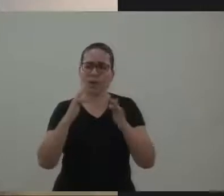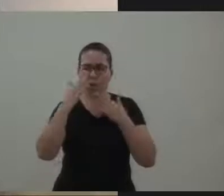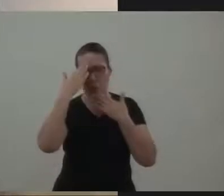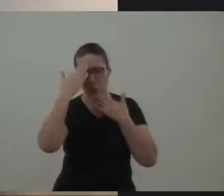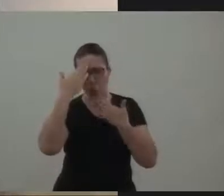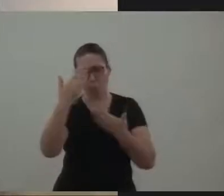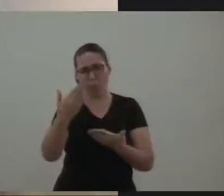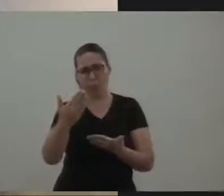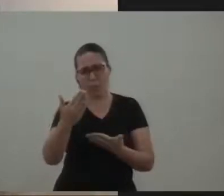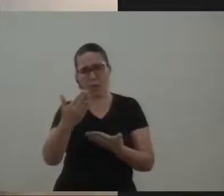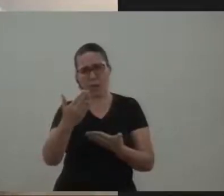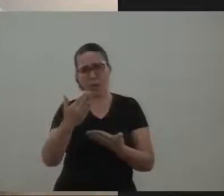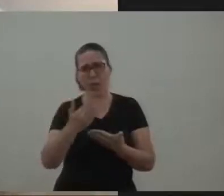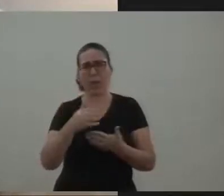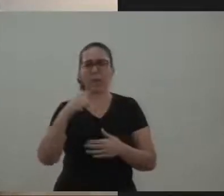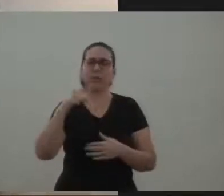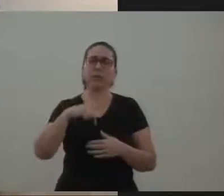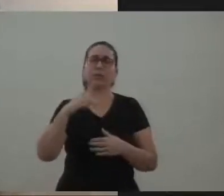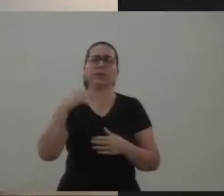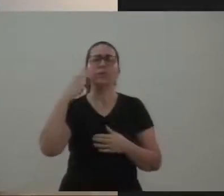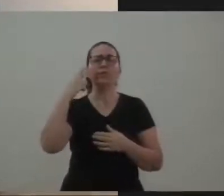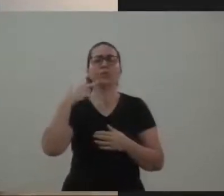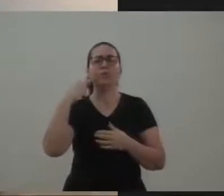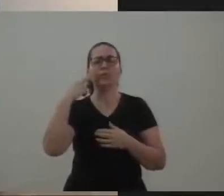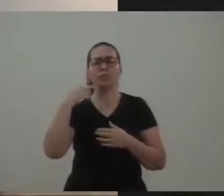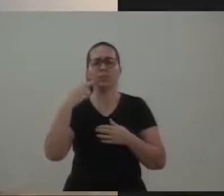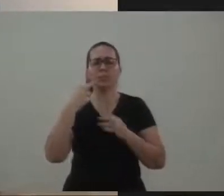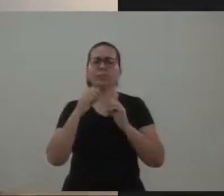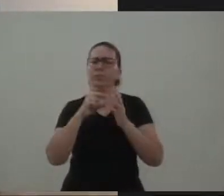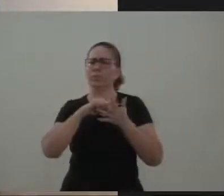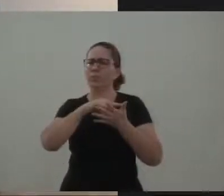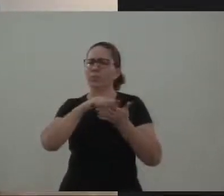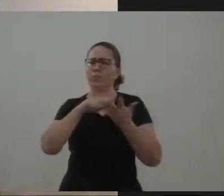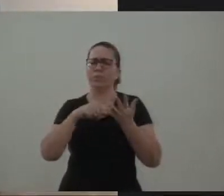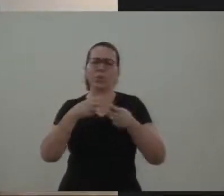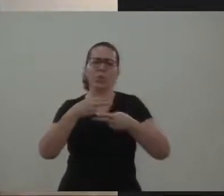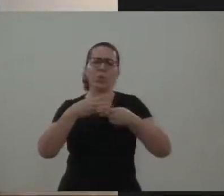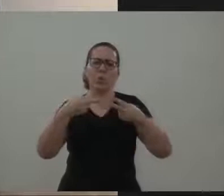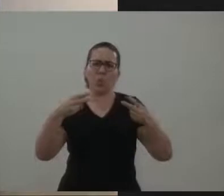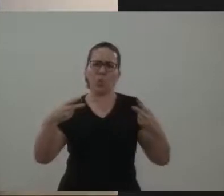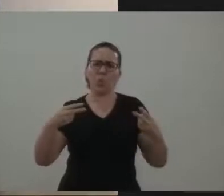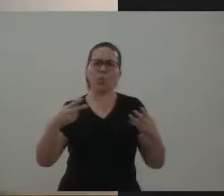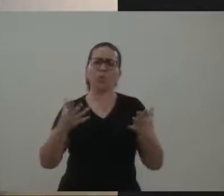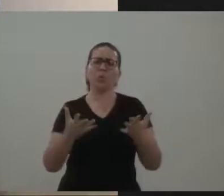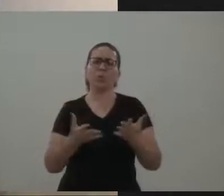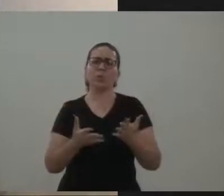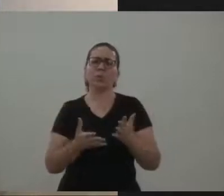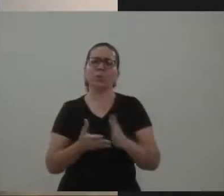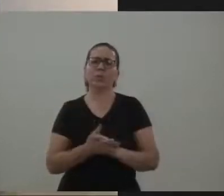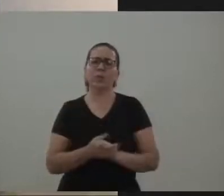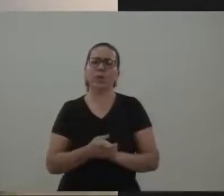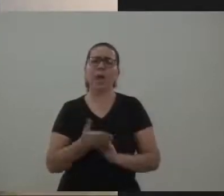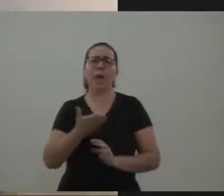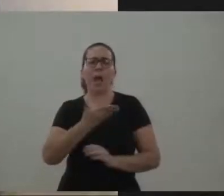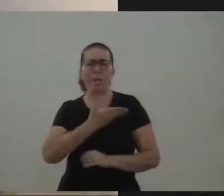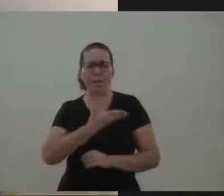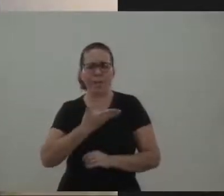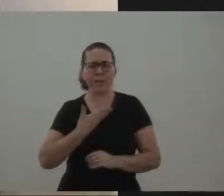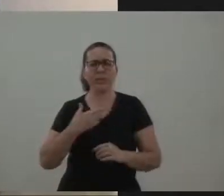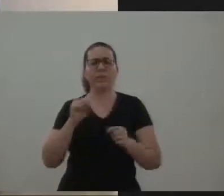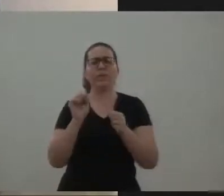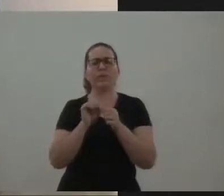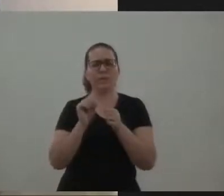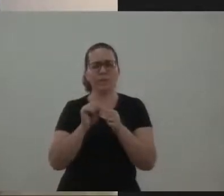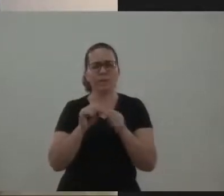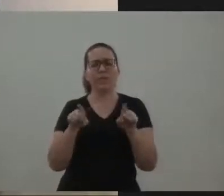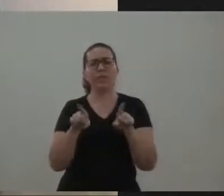agradeço a esta casa, né? Por tudo que me proporcionou, as amizades que eu fiz